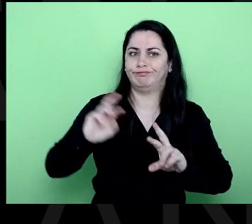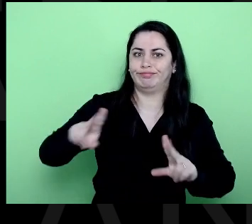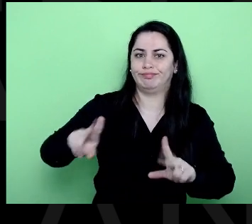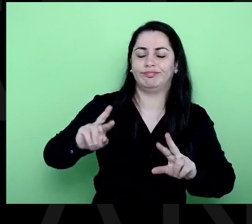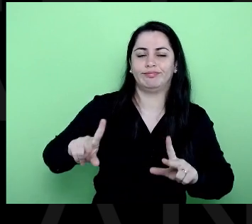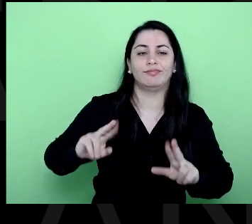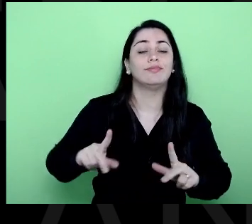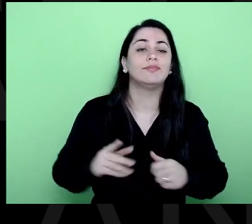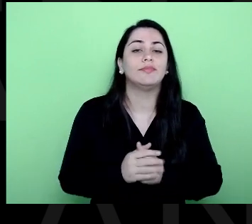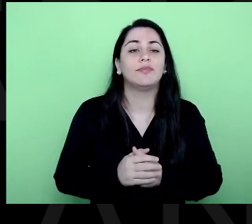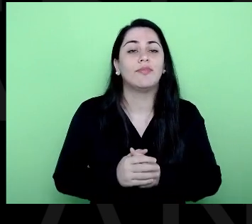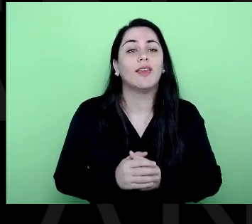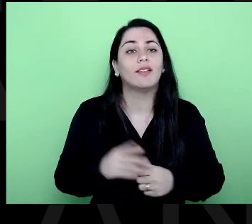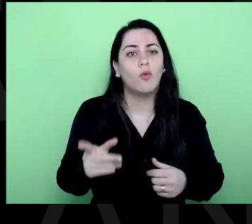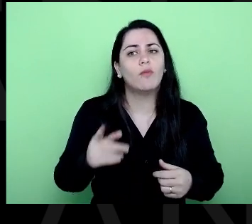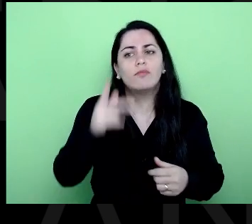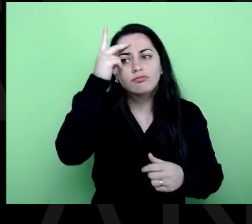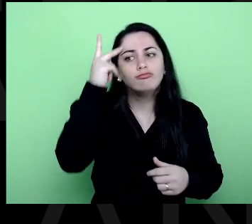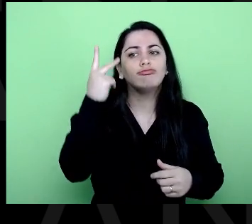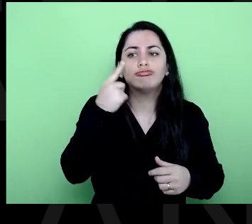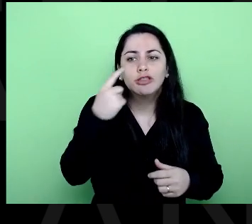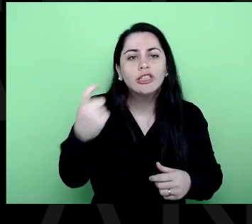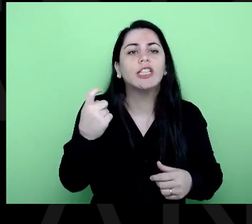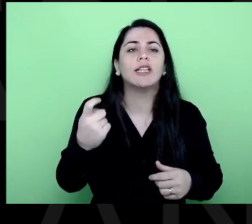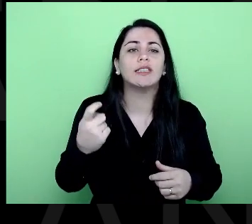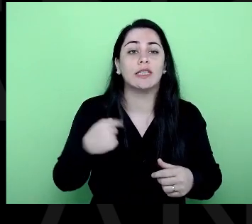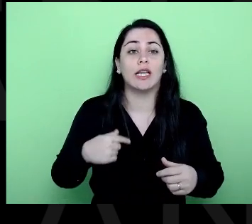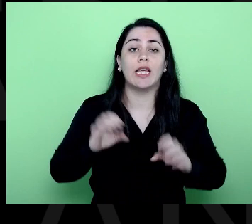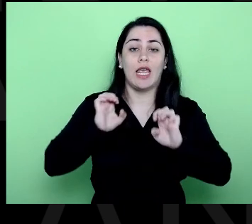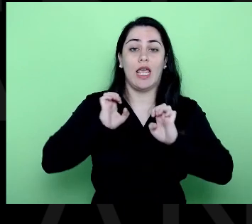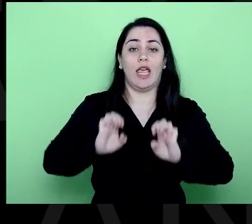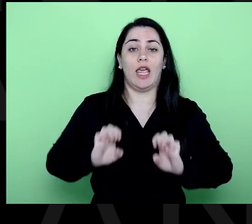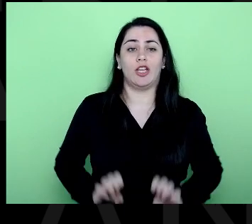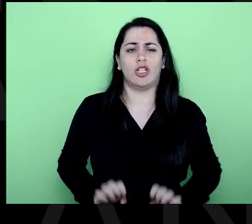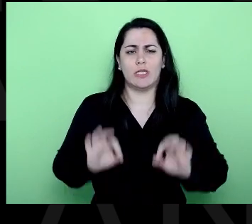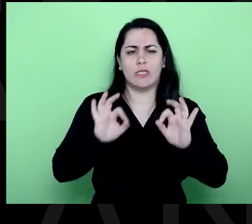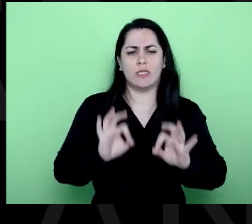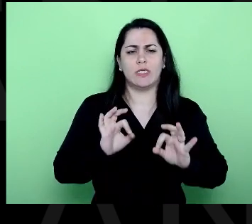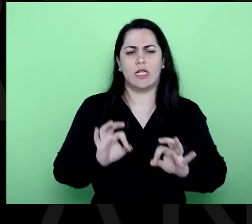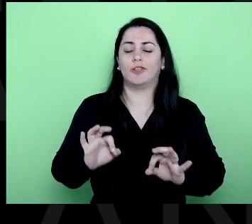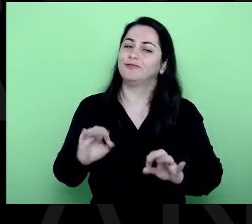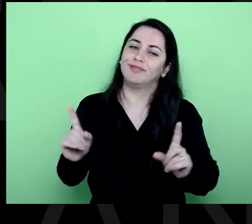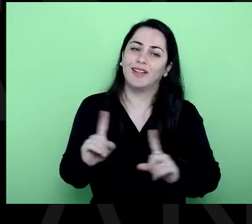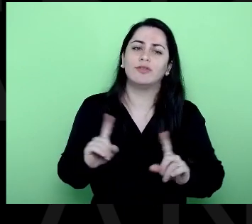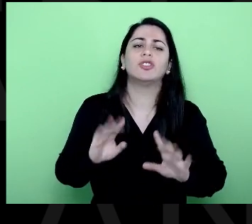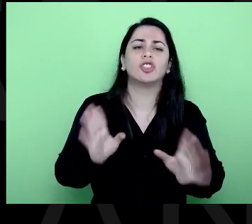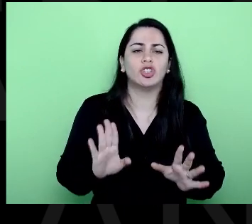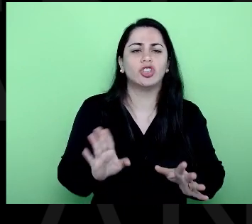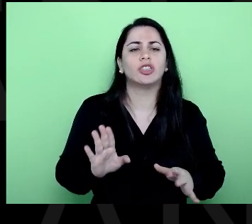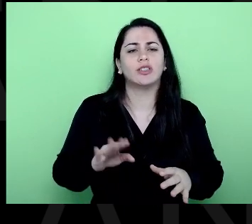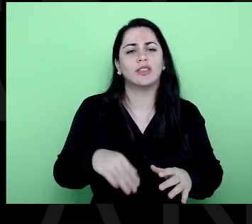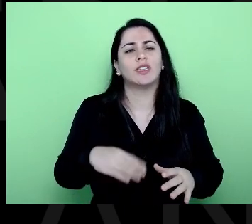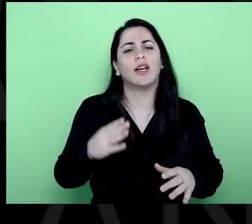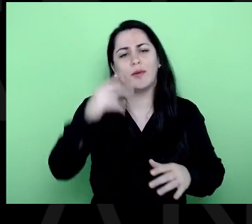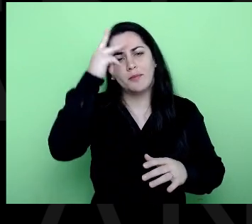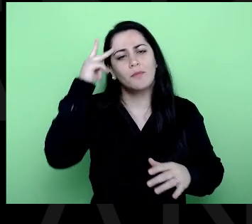então ele é muito instigante, porque ele não é eticamente retilíneo, ele levou chute abaixo da